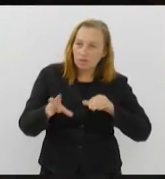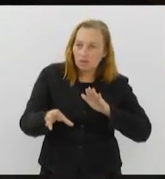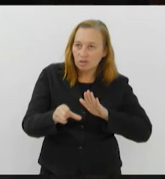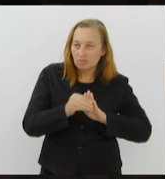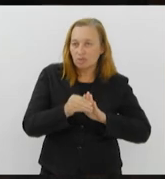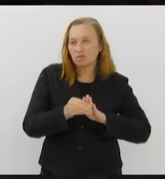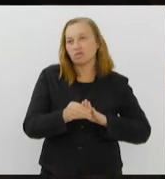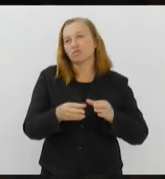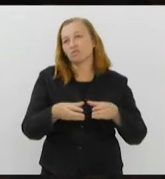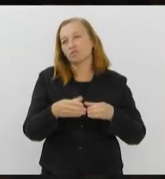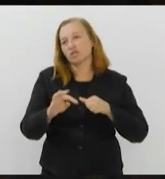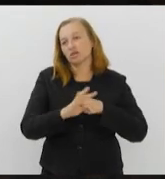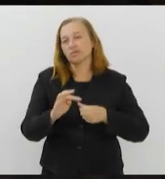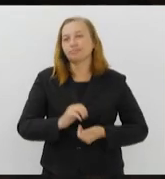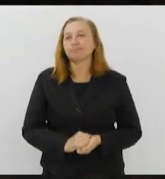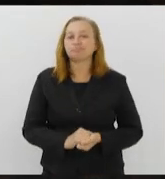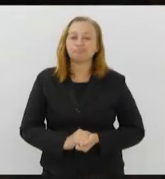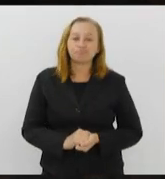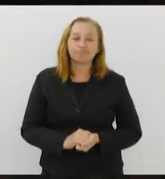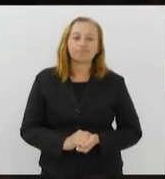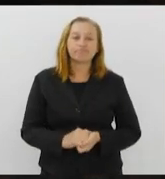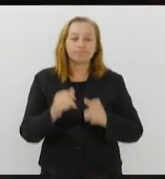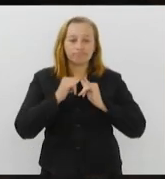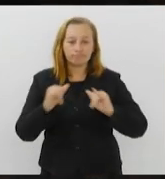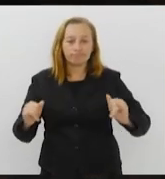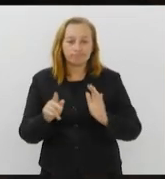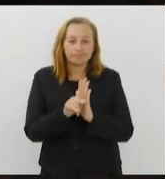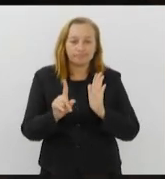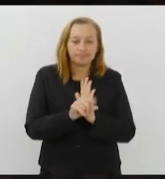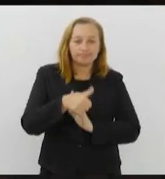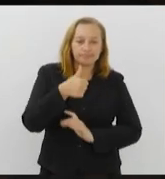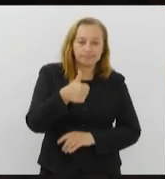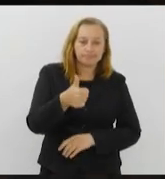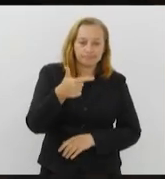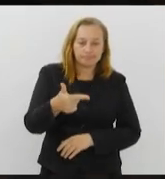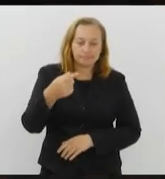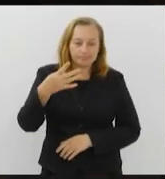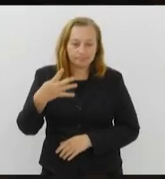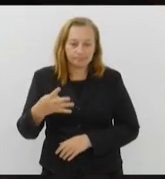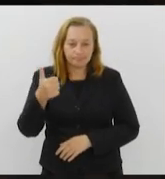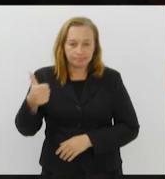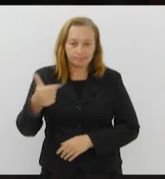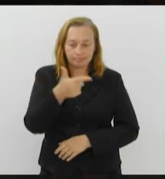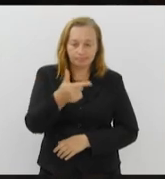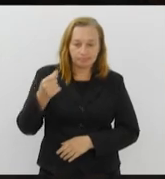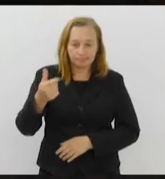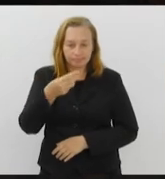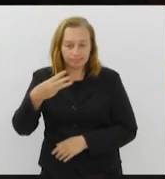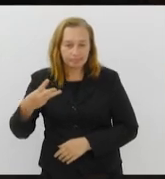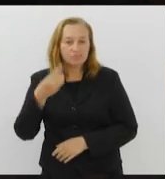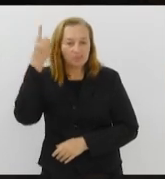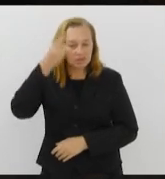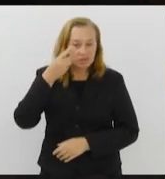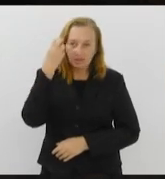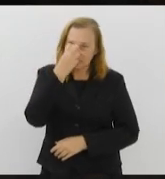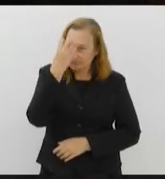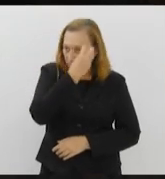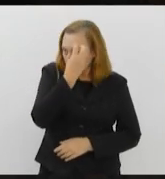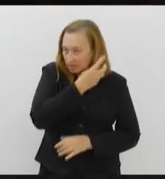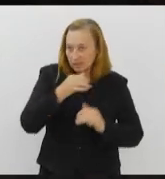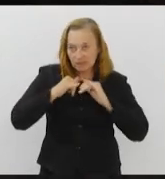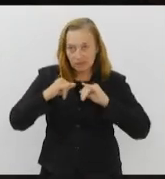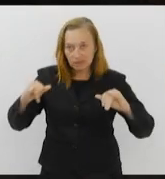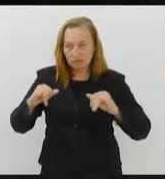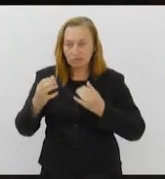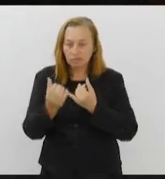retorna às comissões. Anuncio o projeto de lei número 1241, de 23, de autoria da deputada Verônica Lima, que declara